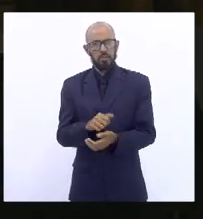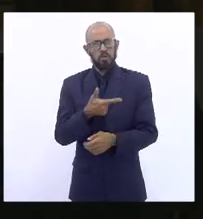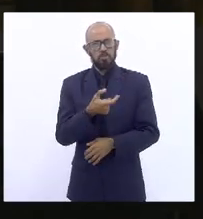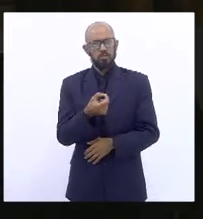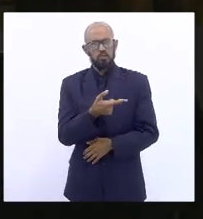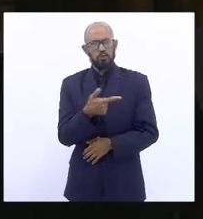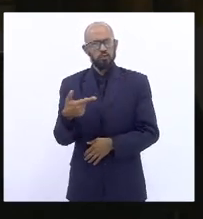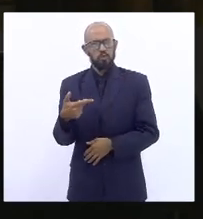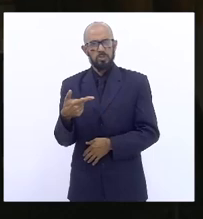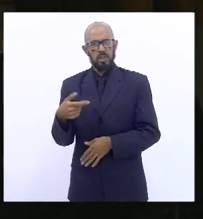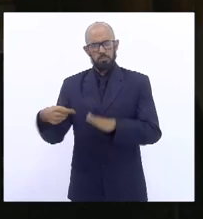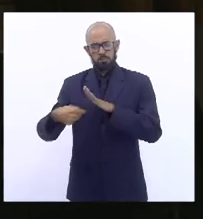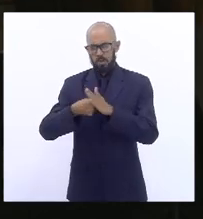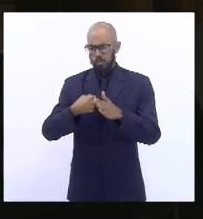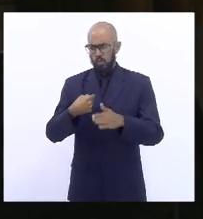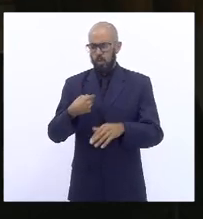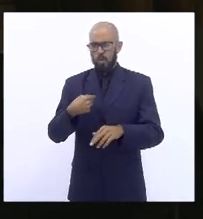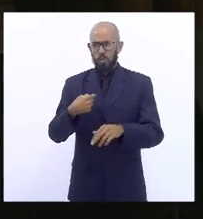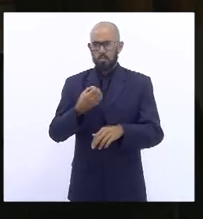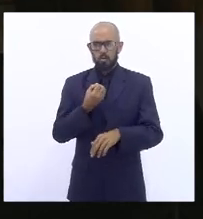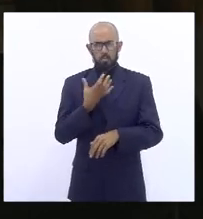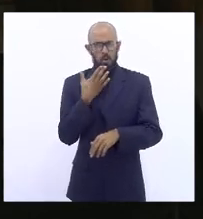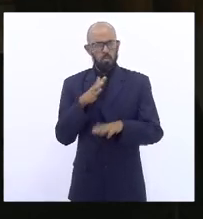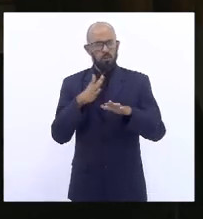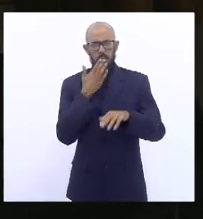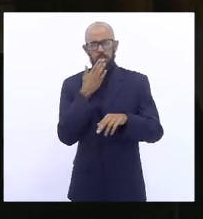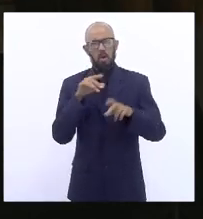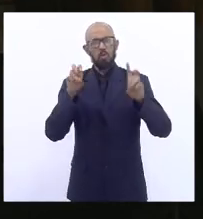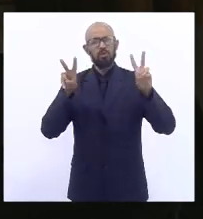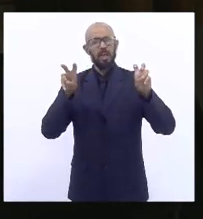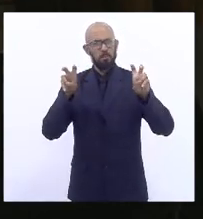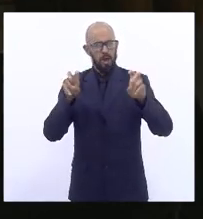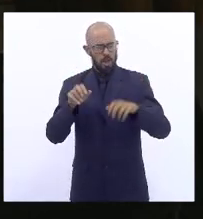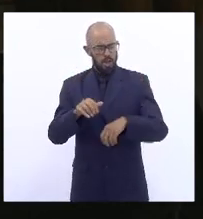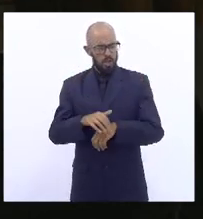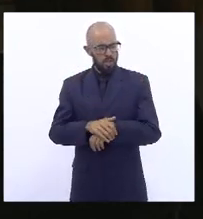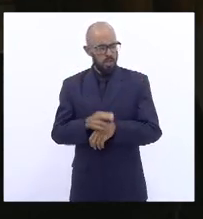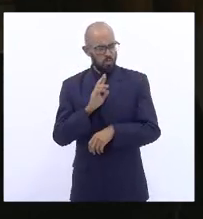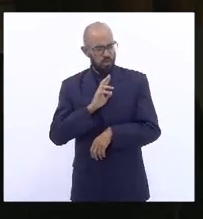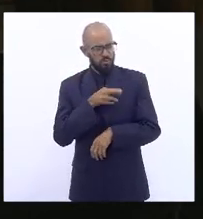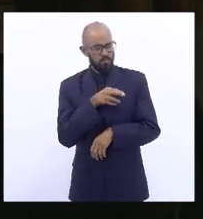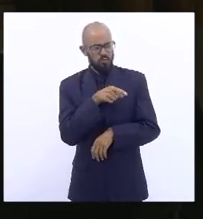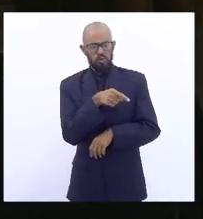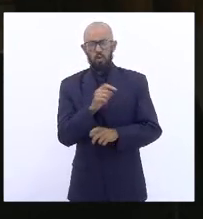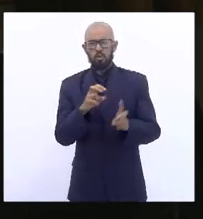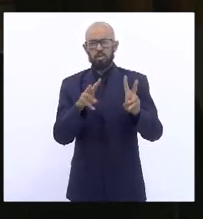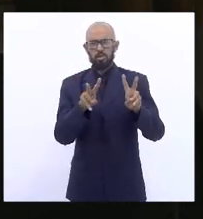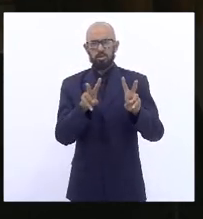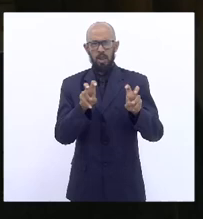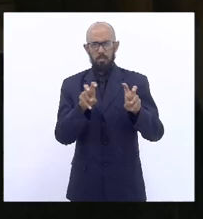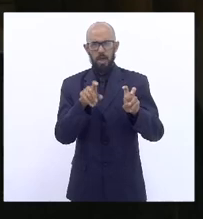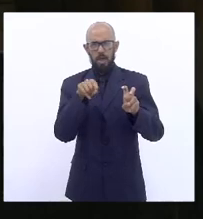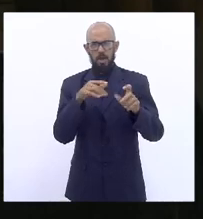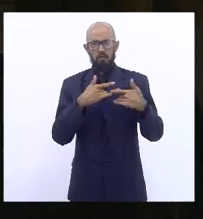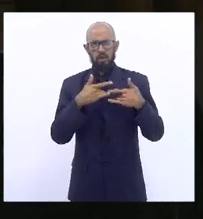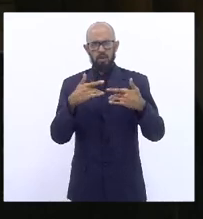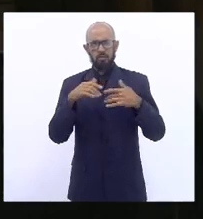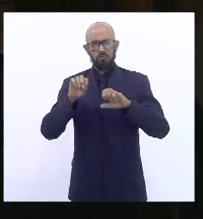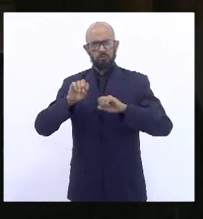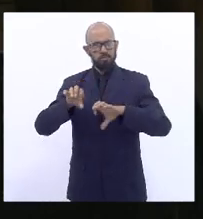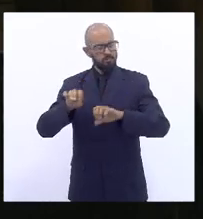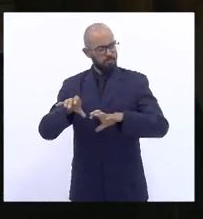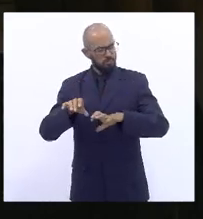Aí ele me perguntou: pô, muito bom, e qual é o tema desse ano? E eu respondi que o tema era fraternidade e